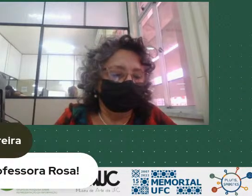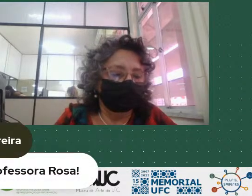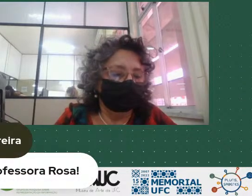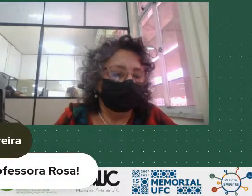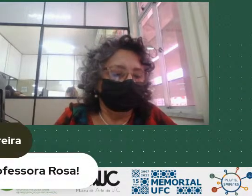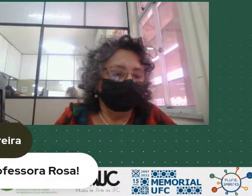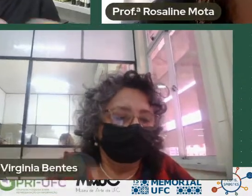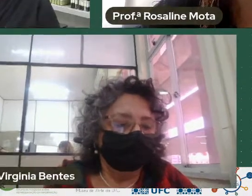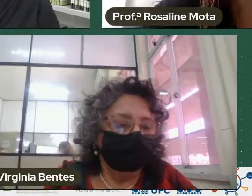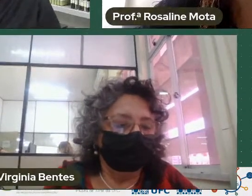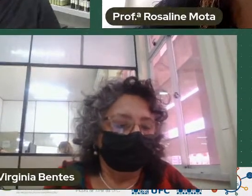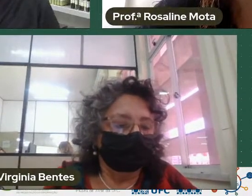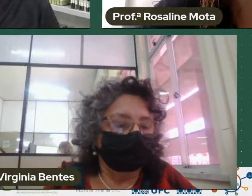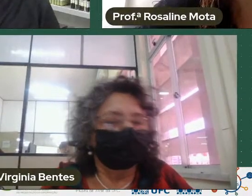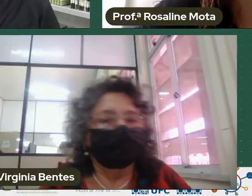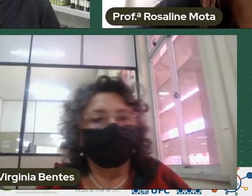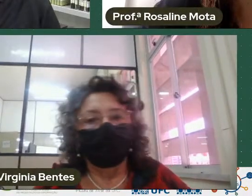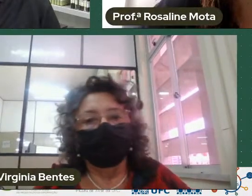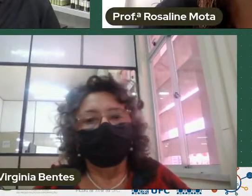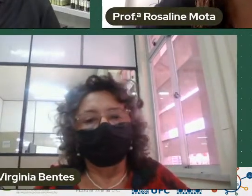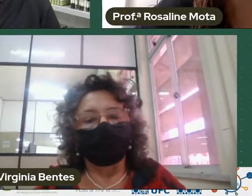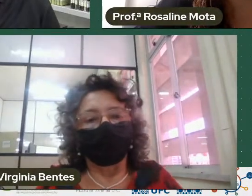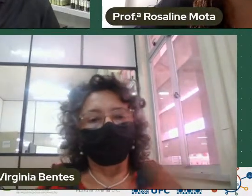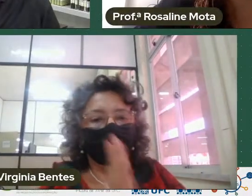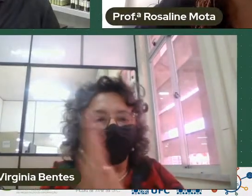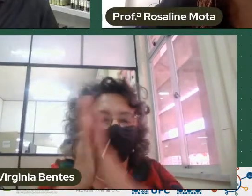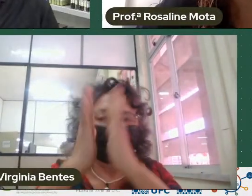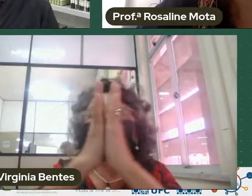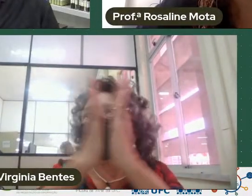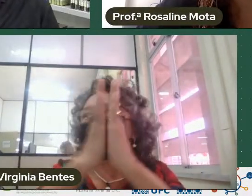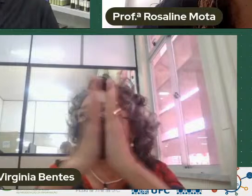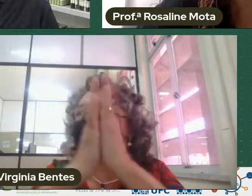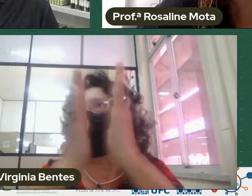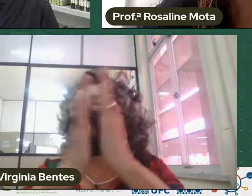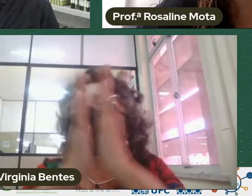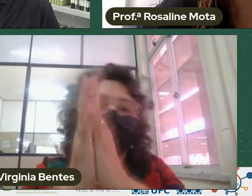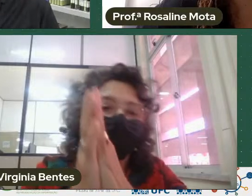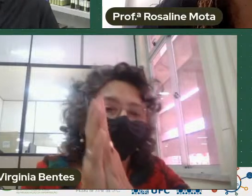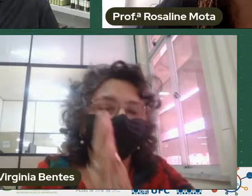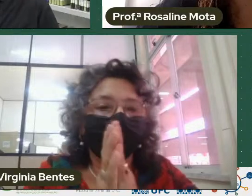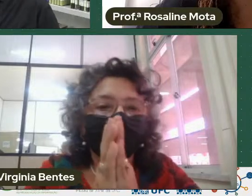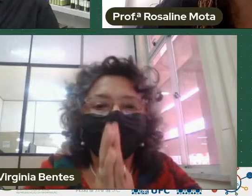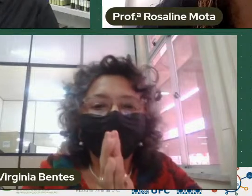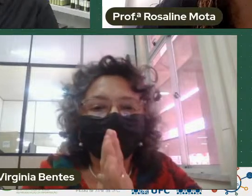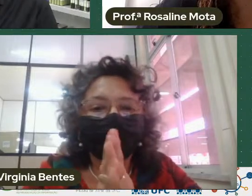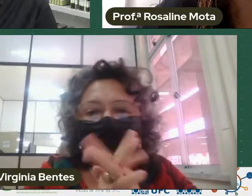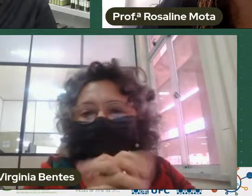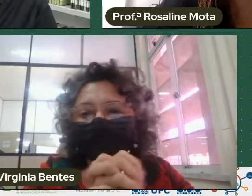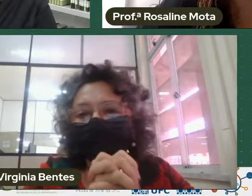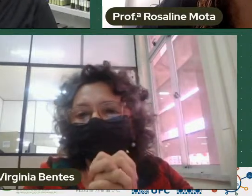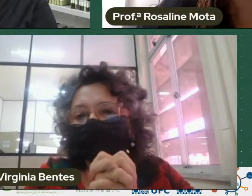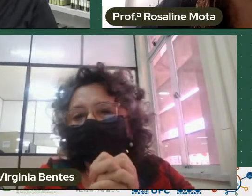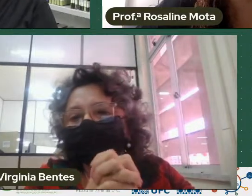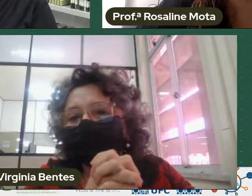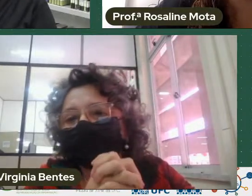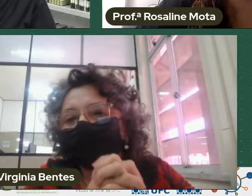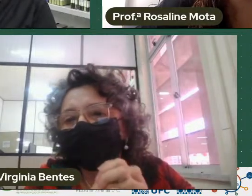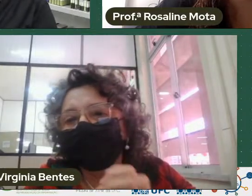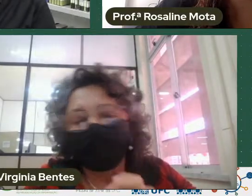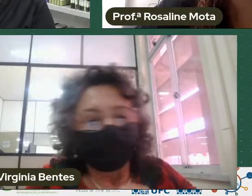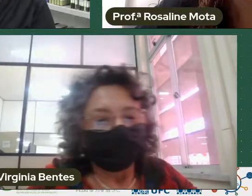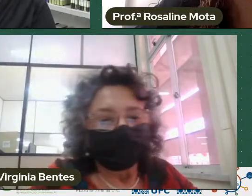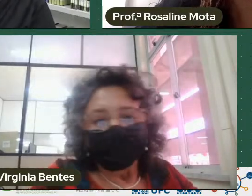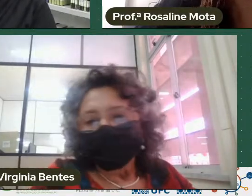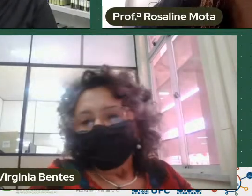é isso, muito obrigada, Rosaline, foi um prazer reencontrá-la, aprender, a gente aprende